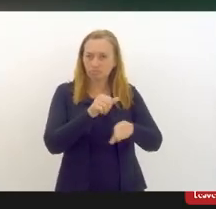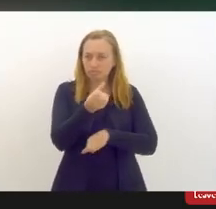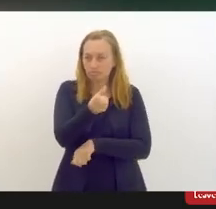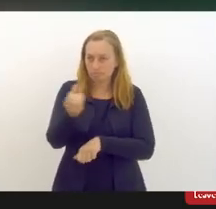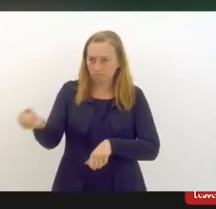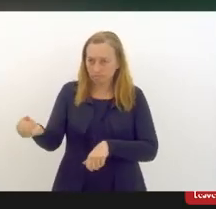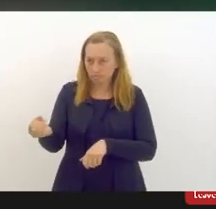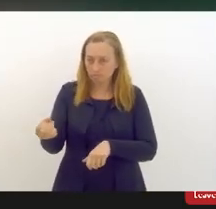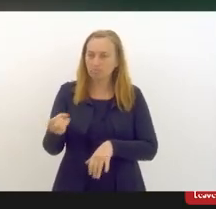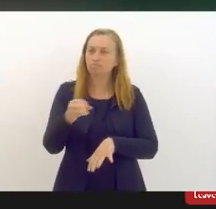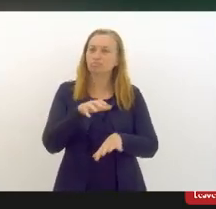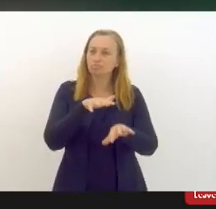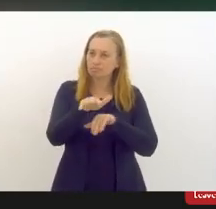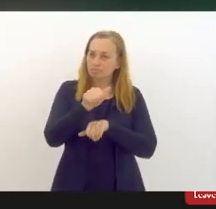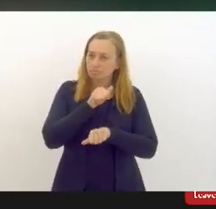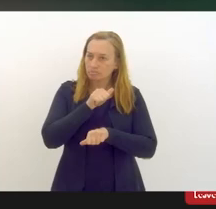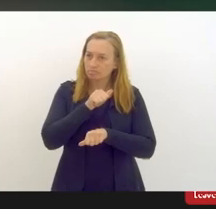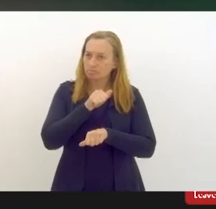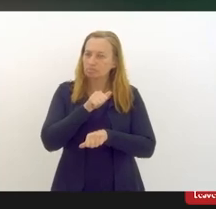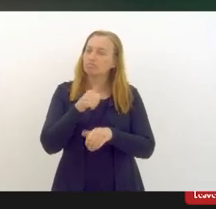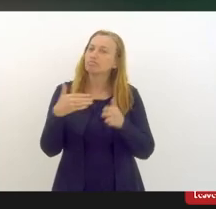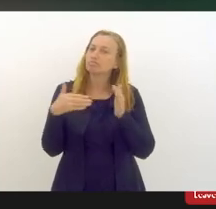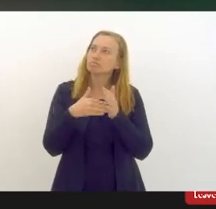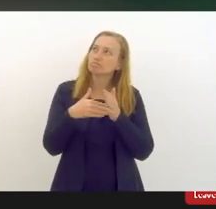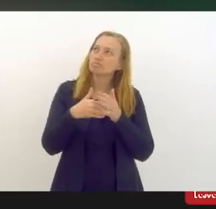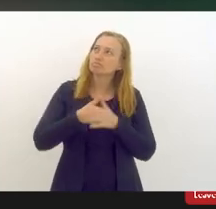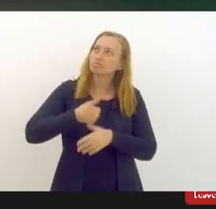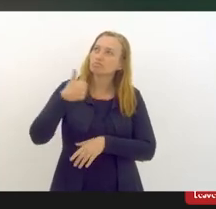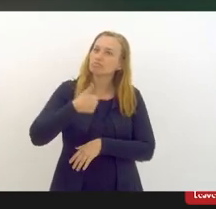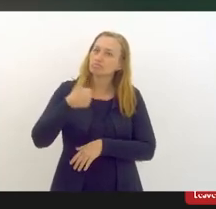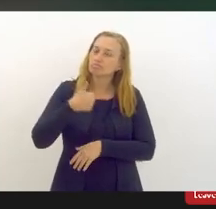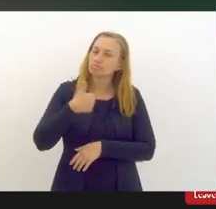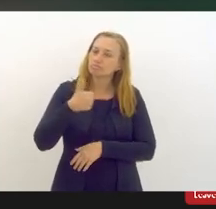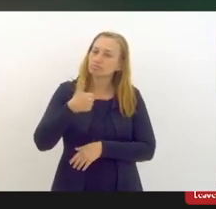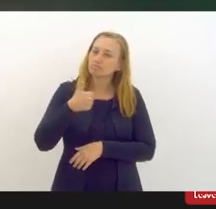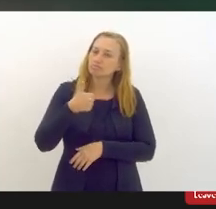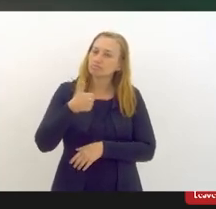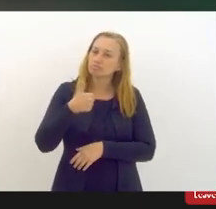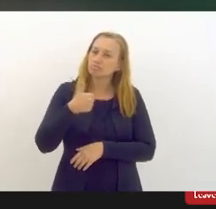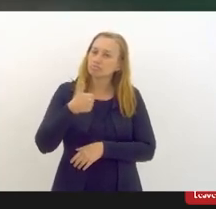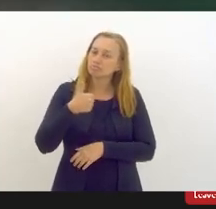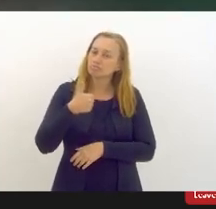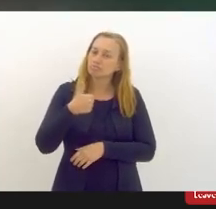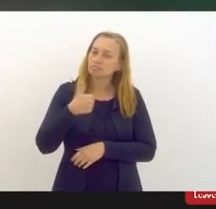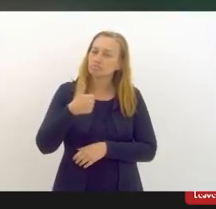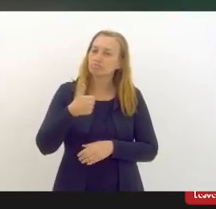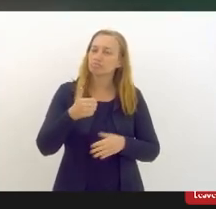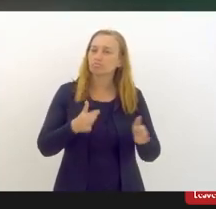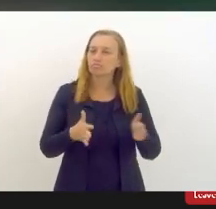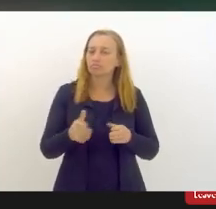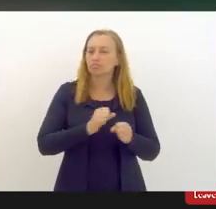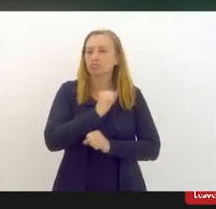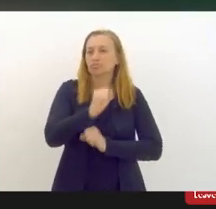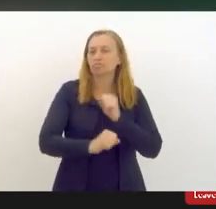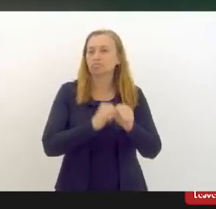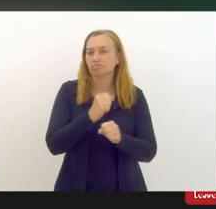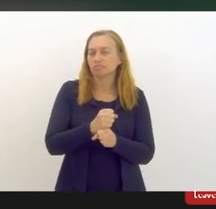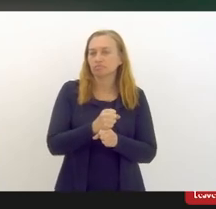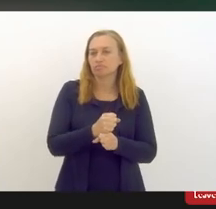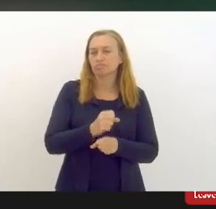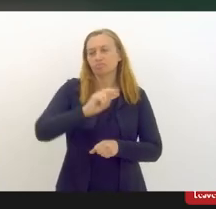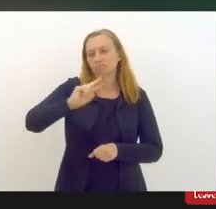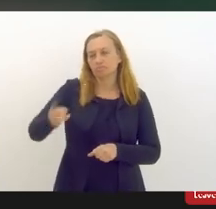e para que sejam chamados até o primeiro trimestre do ano que vem mais 2 mil, né? Sem prejuízo da